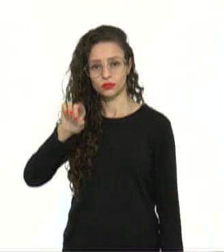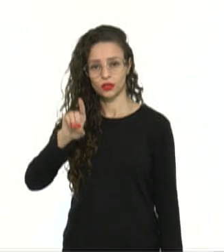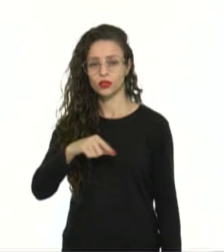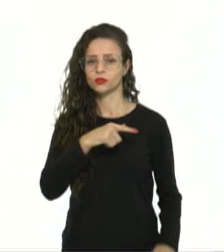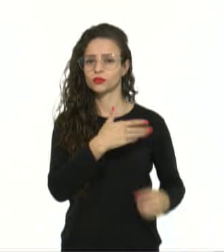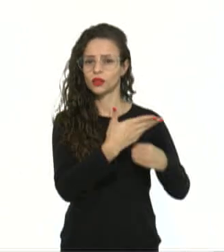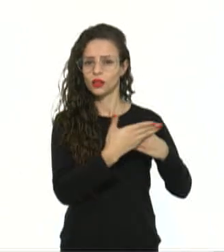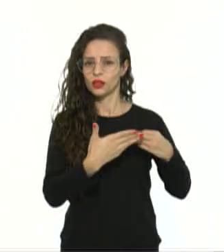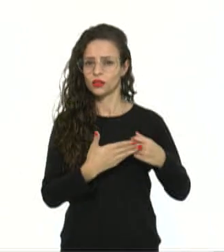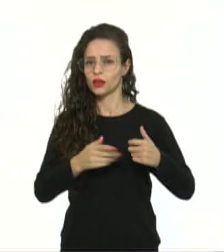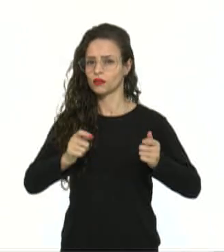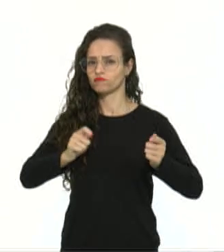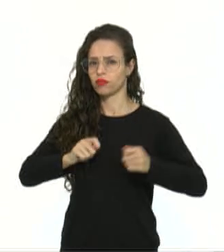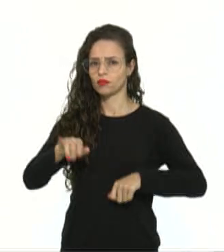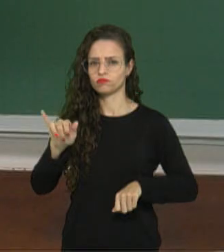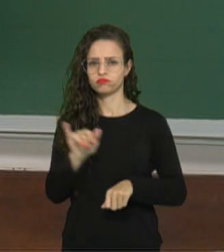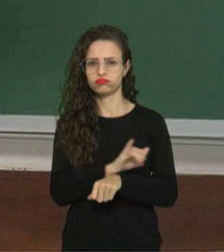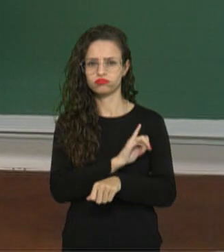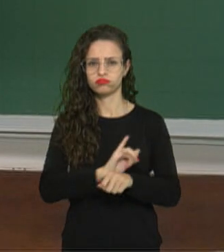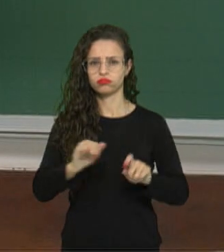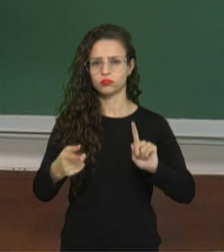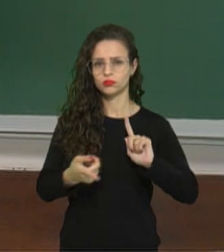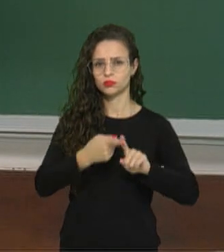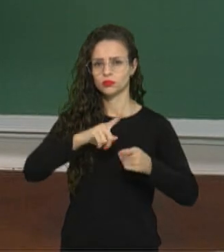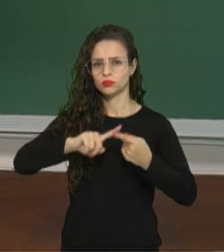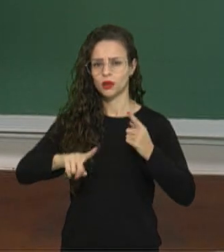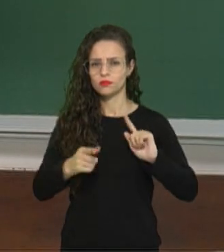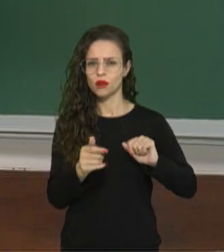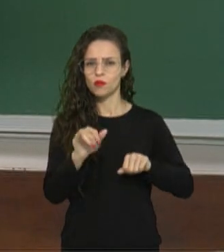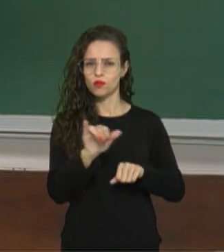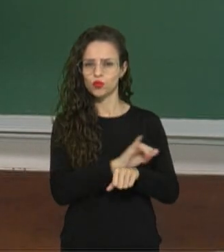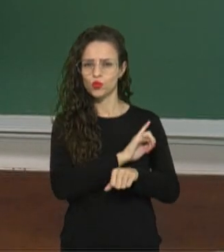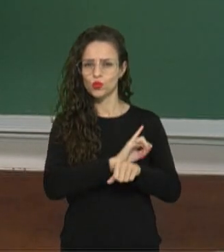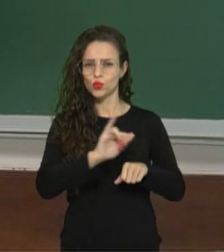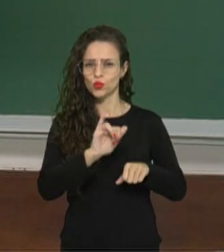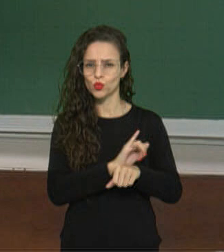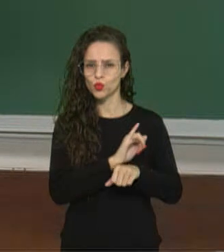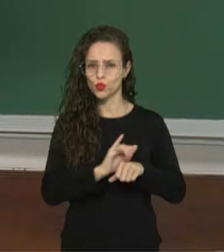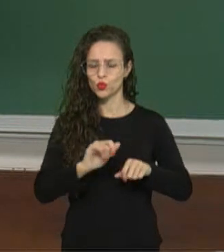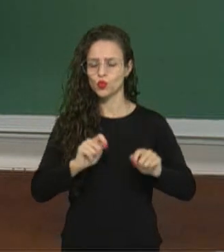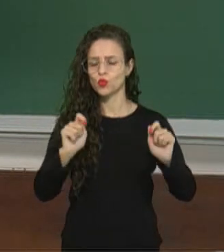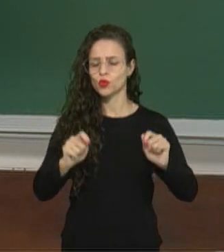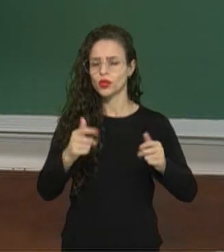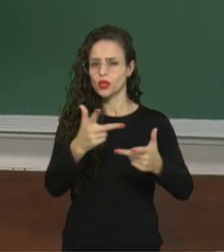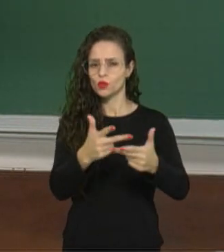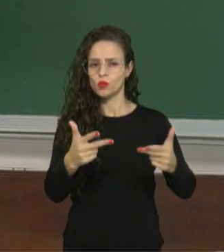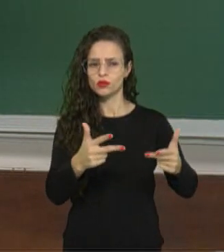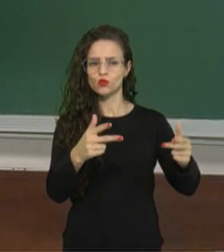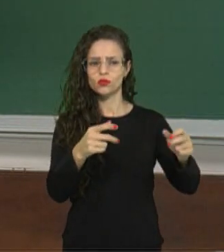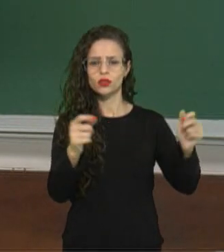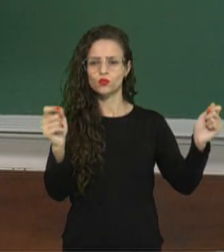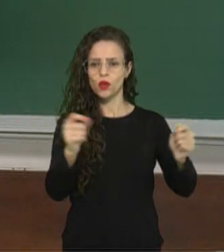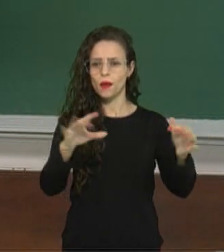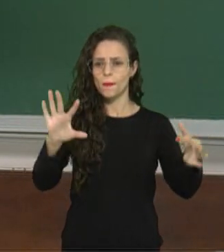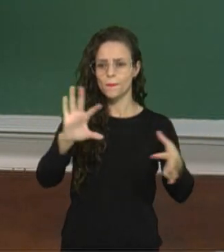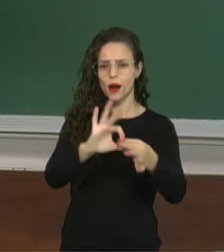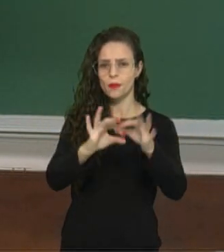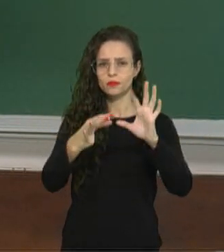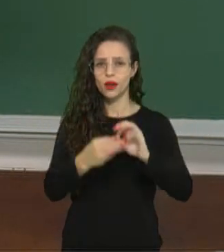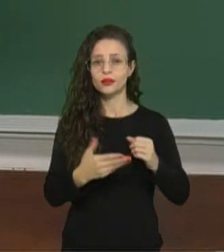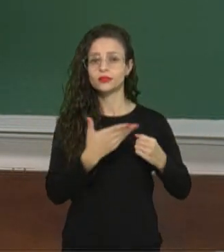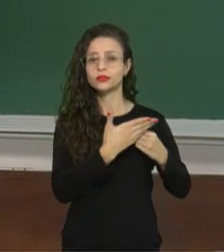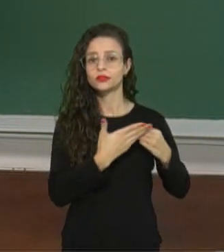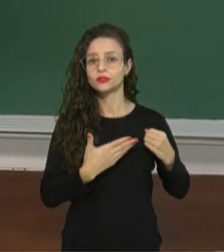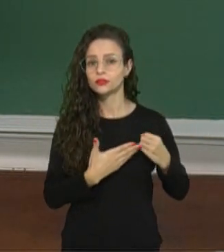articuladora. Lembra da articulação? O joelho é uma articulação, é ele que possibilita que duas coisas se dobrem. O Estado,